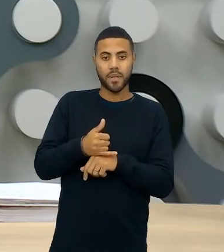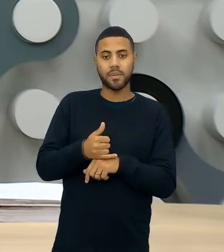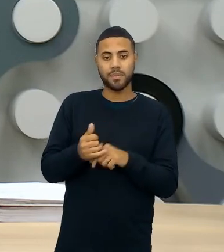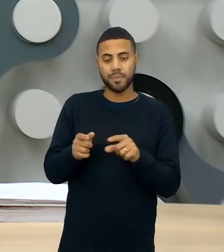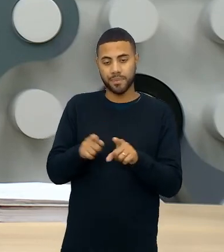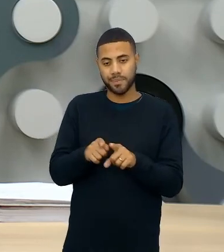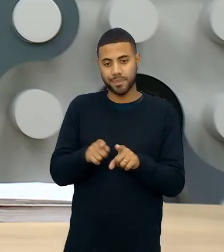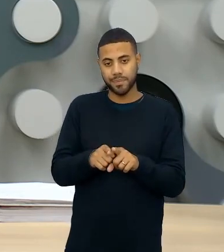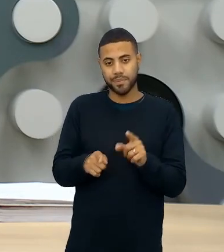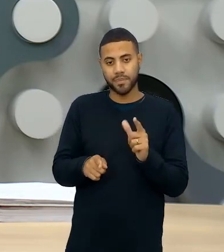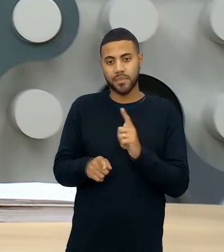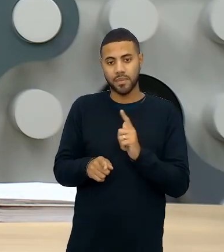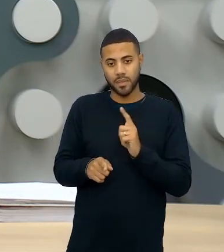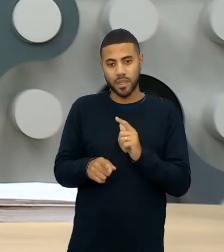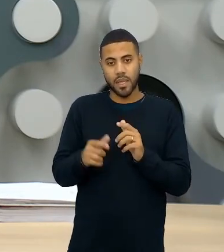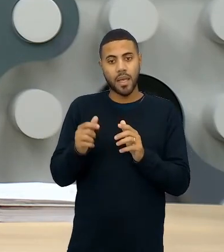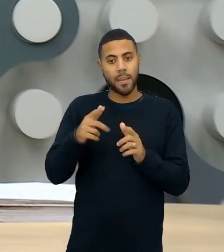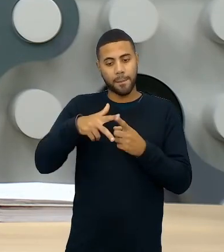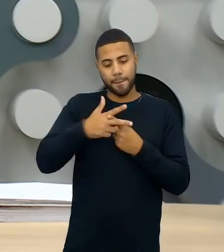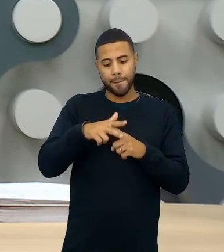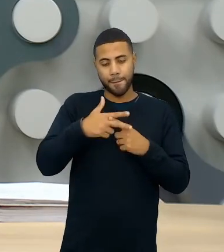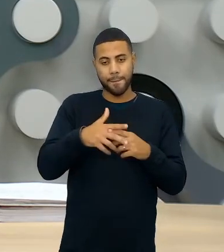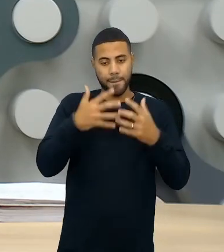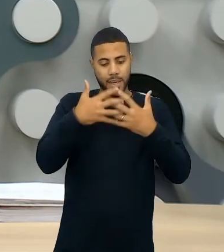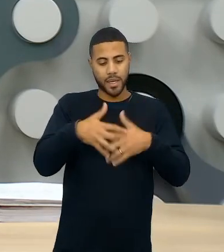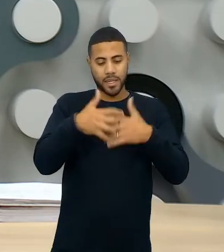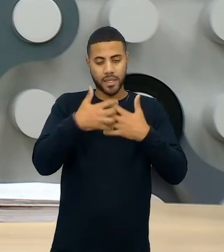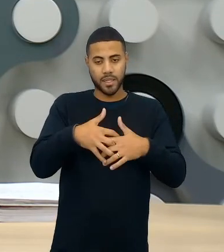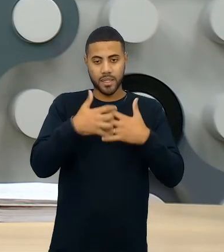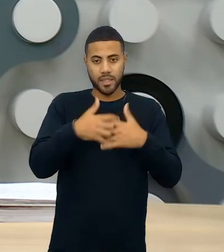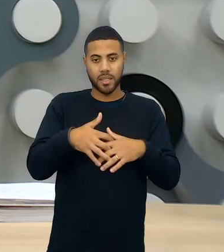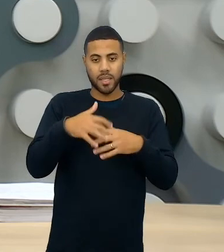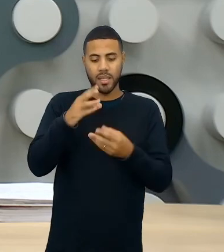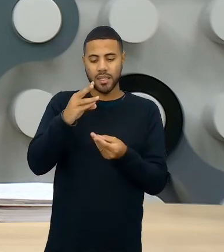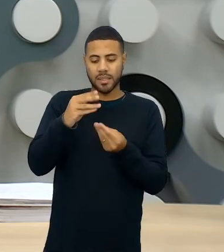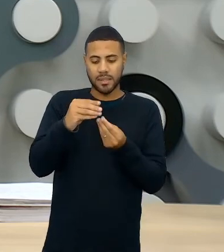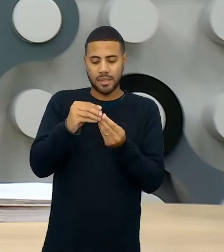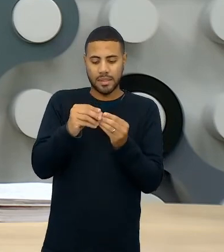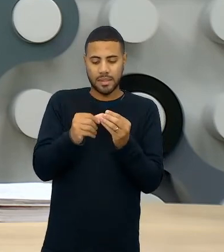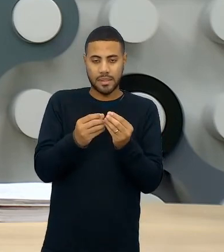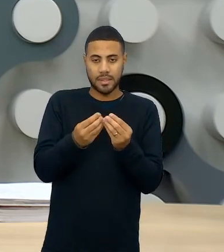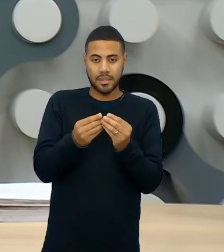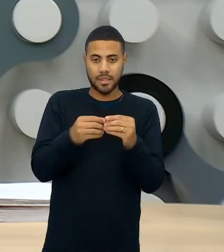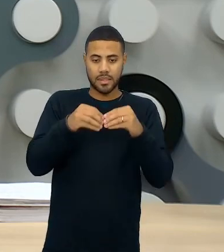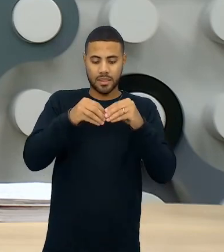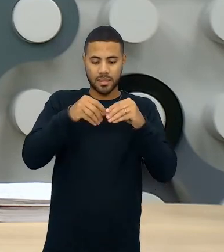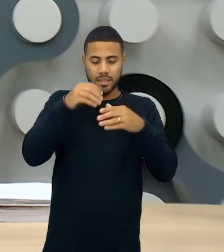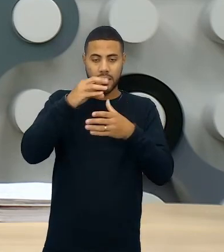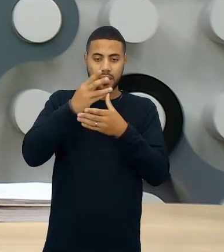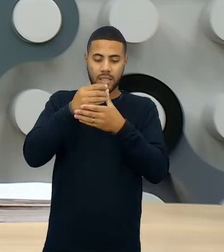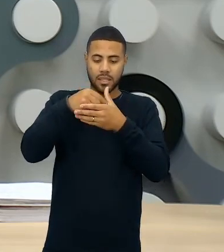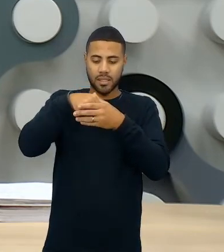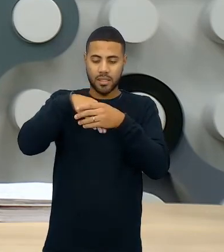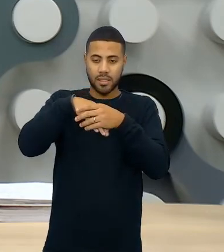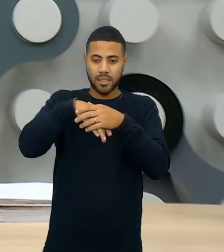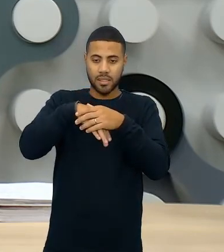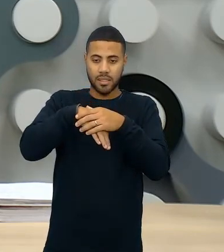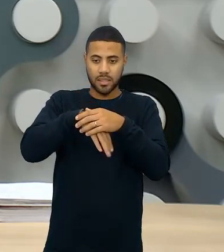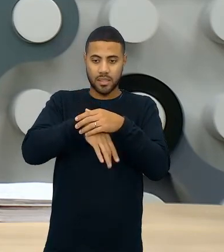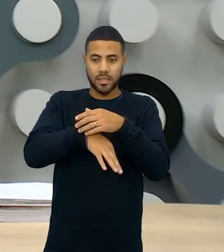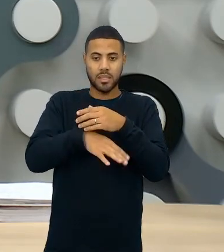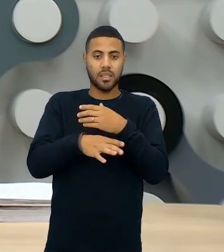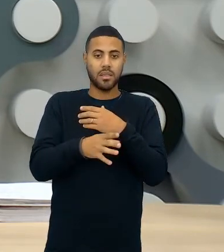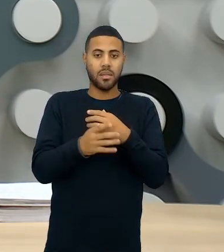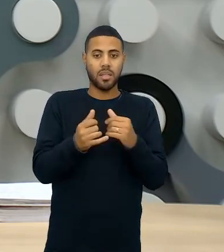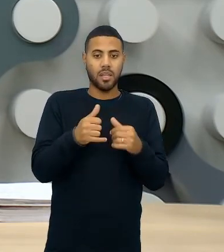a própria maquinário que faz isso. Ela é triturada, tá? Essas latinhas são trituradas, depois derretida